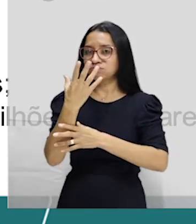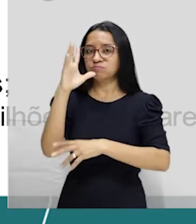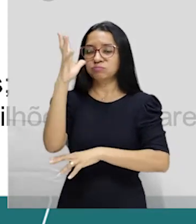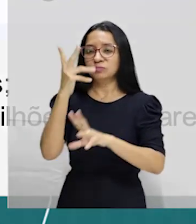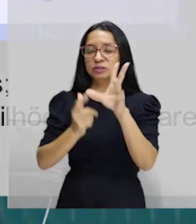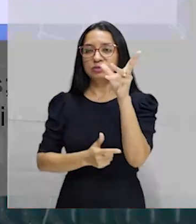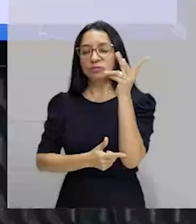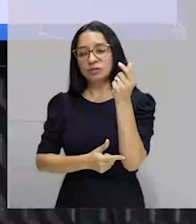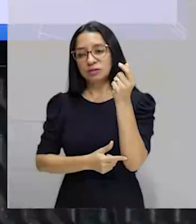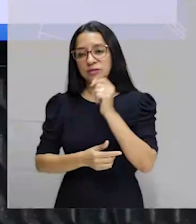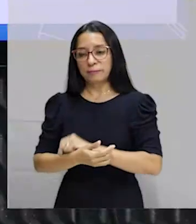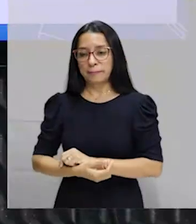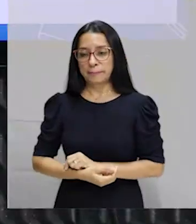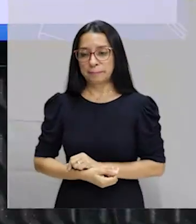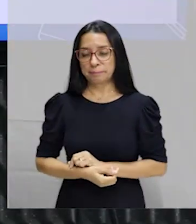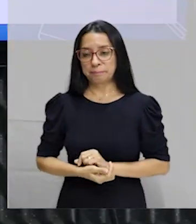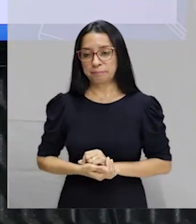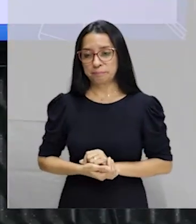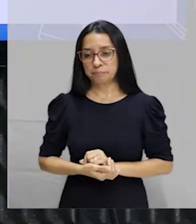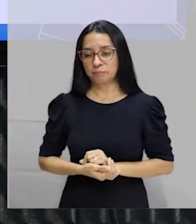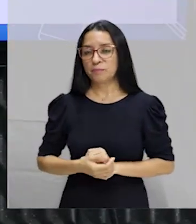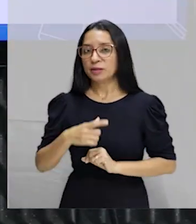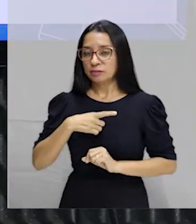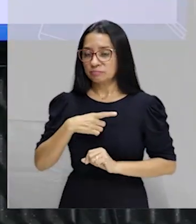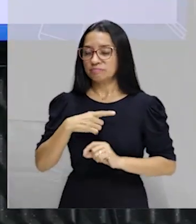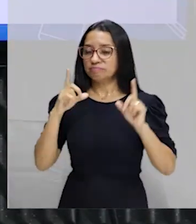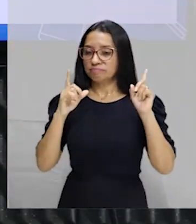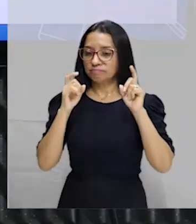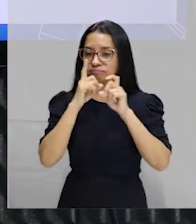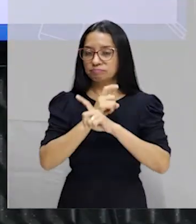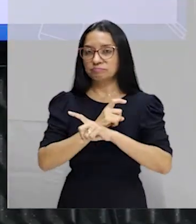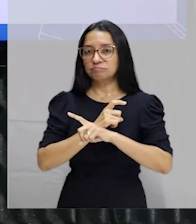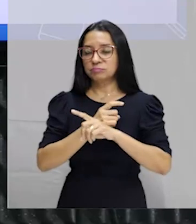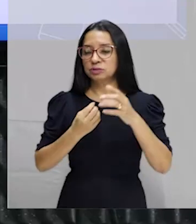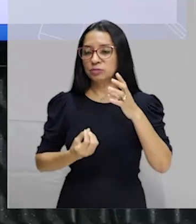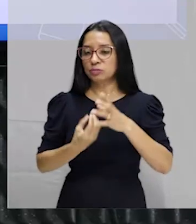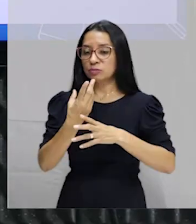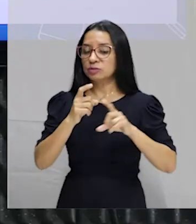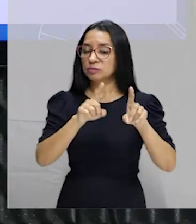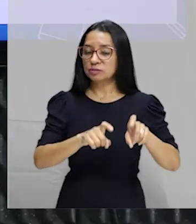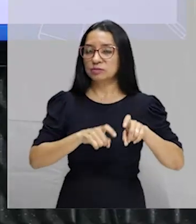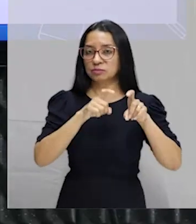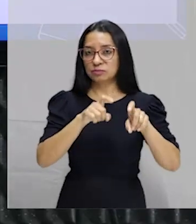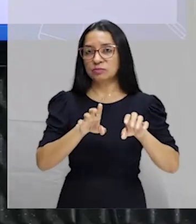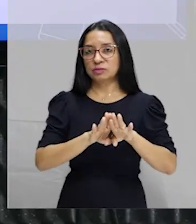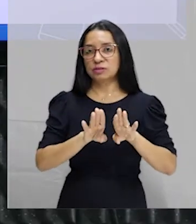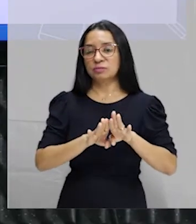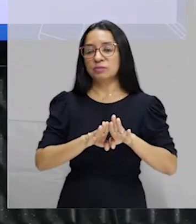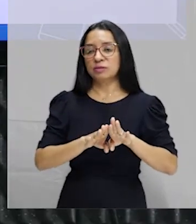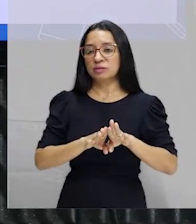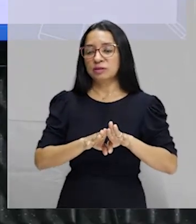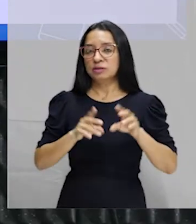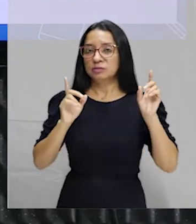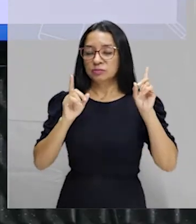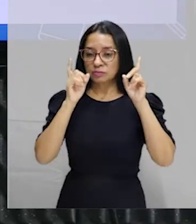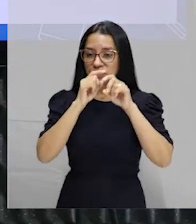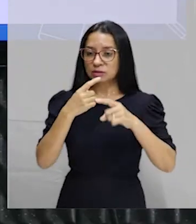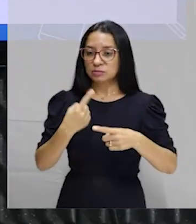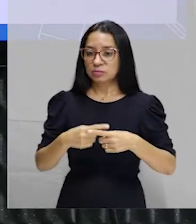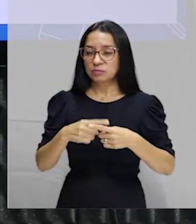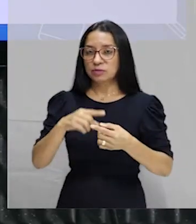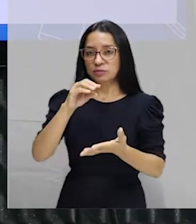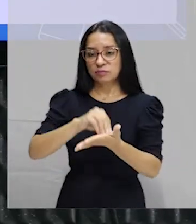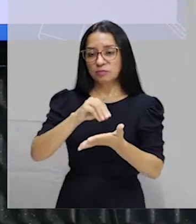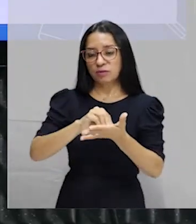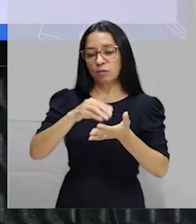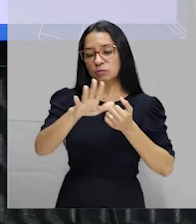Petróleo, ou por exemplo recursos minerais, o Japão tem muita dificuldade. A produção da agricultura também japonesa, ela tem uma grande dificuldade justamente por falta